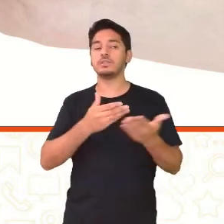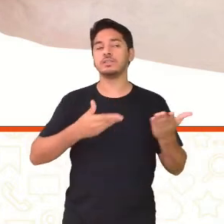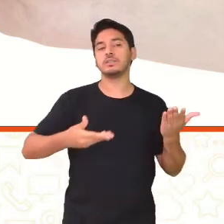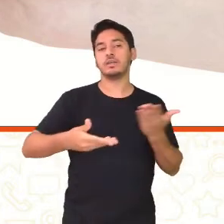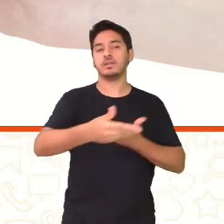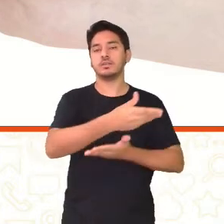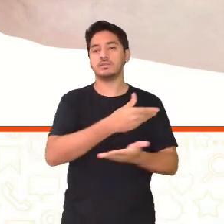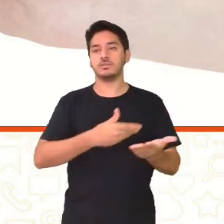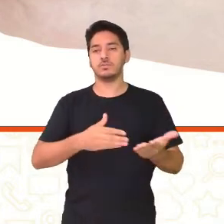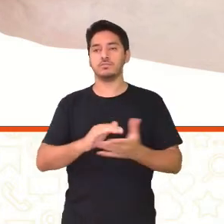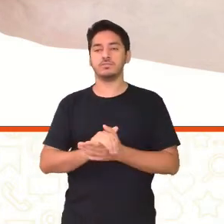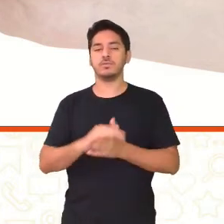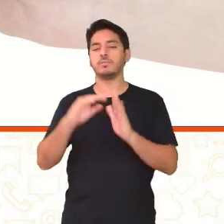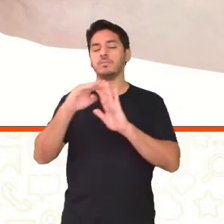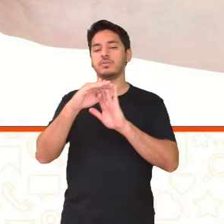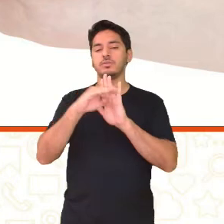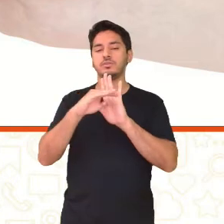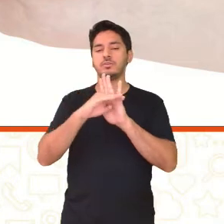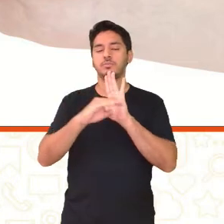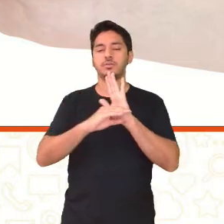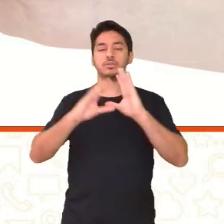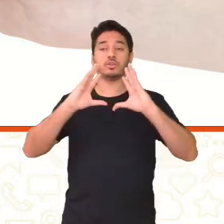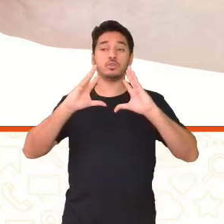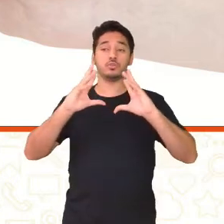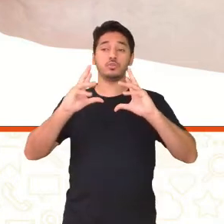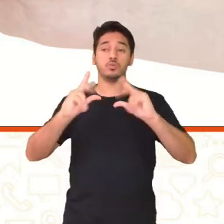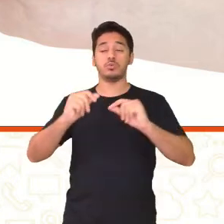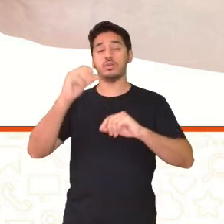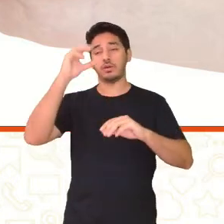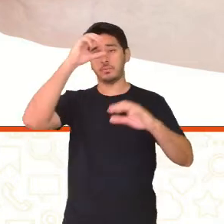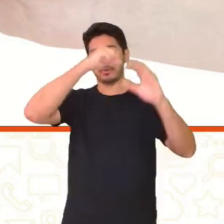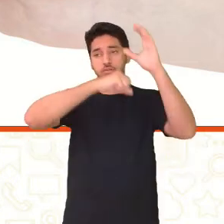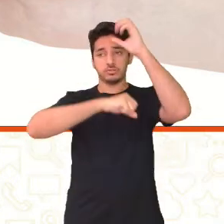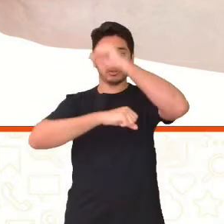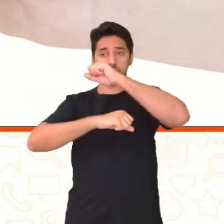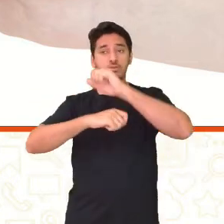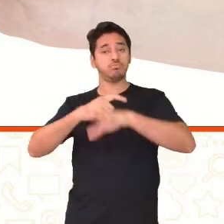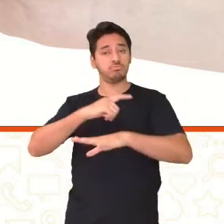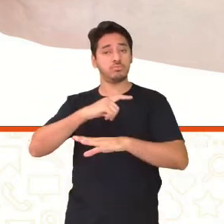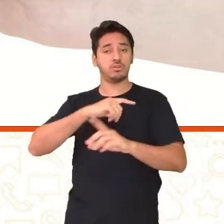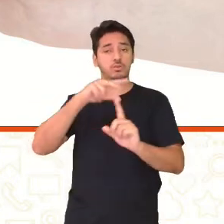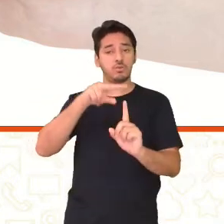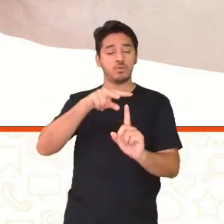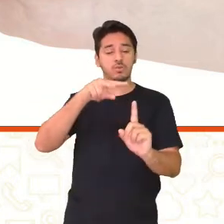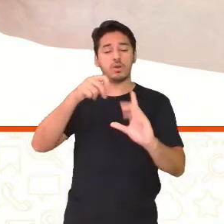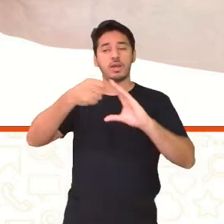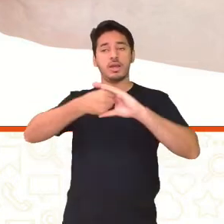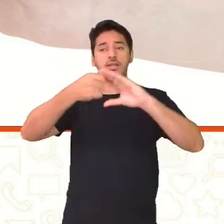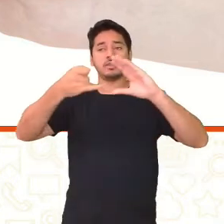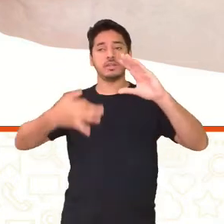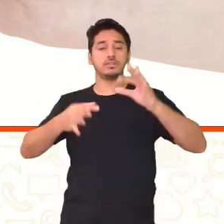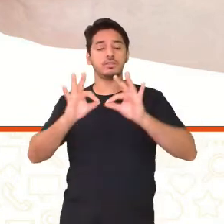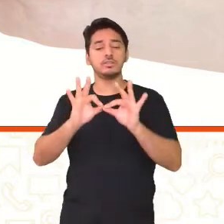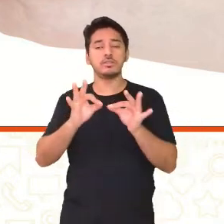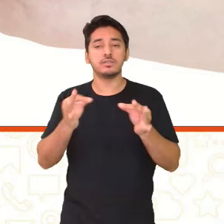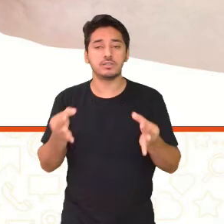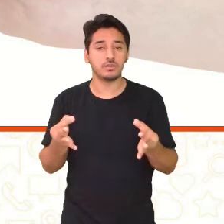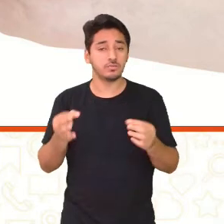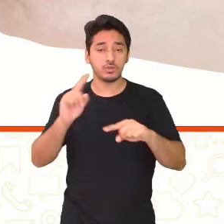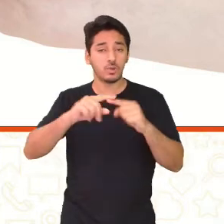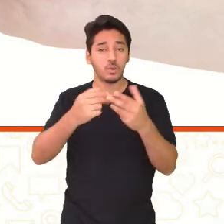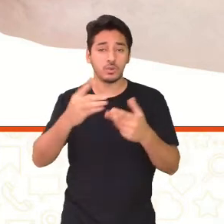interação. Planejamento de toda a aprendizagem, incluindo aspectos simples e básicos de vida